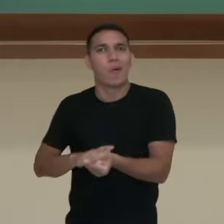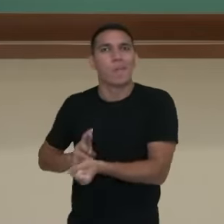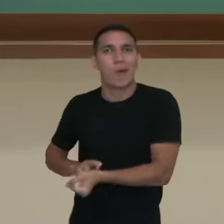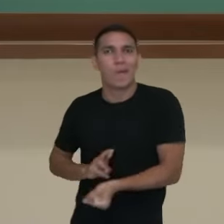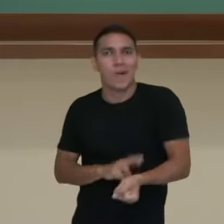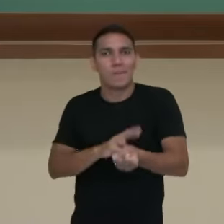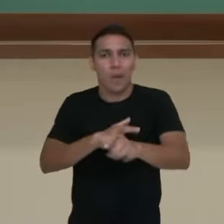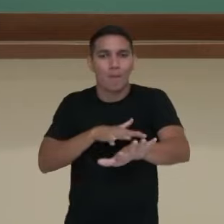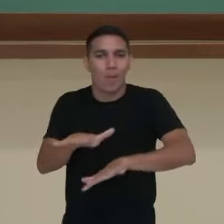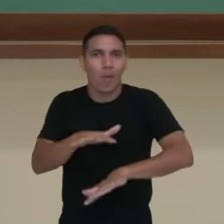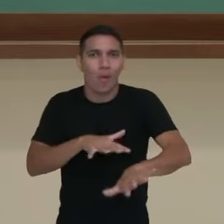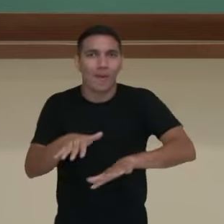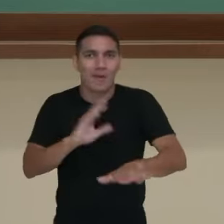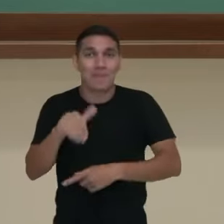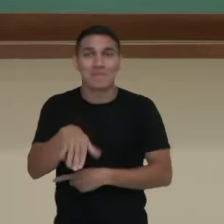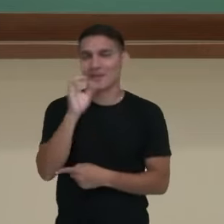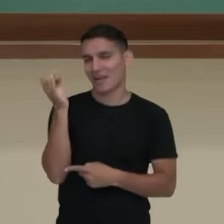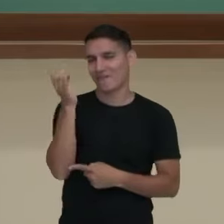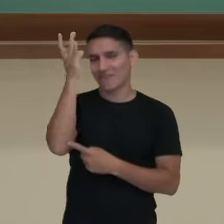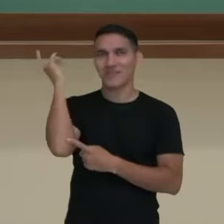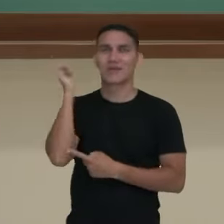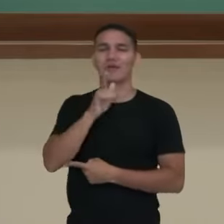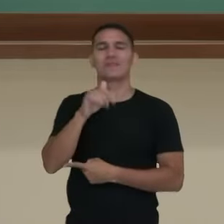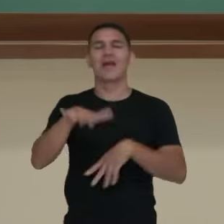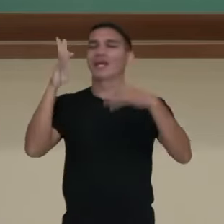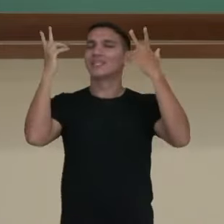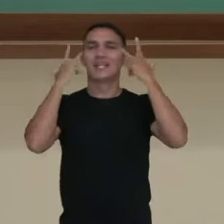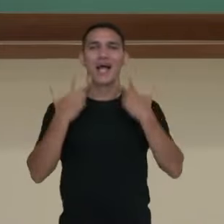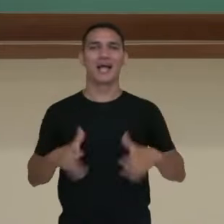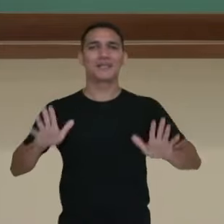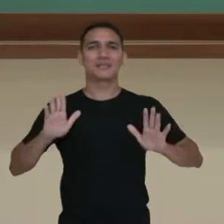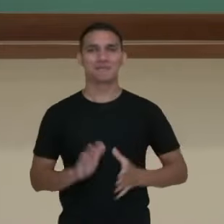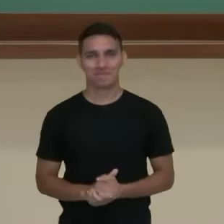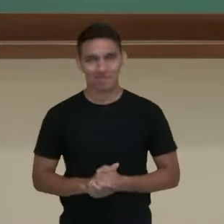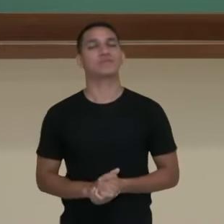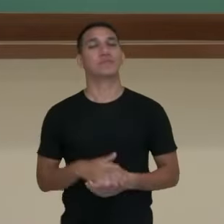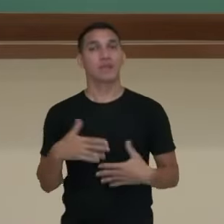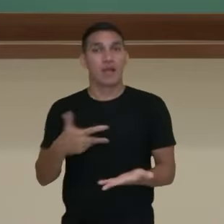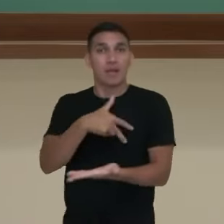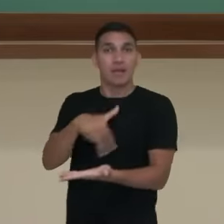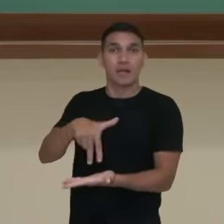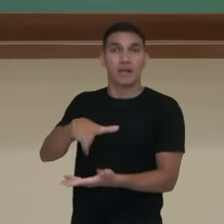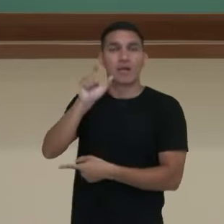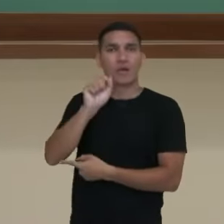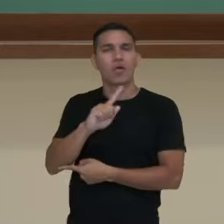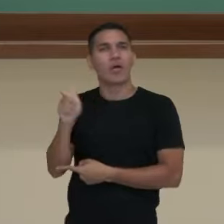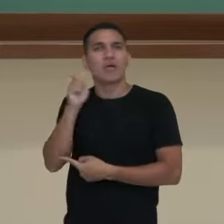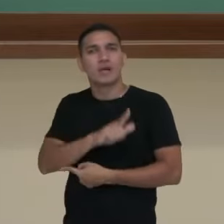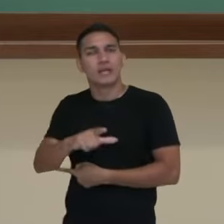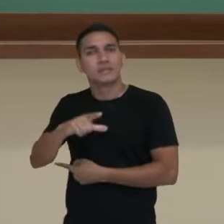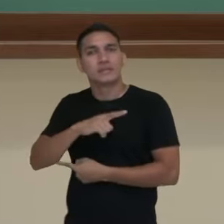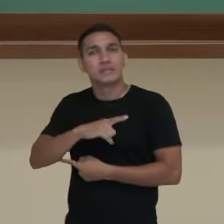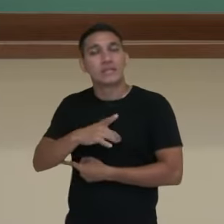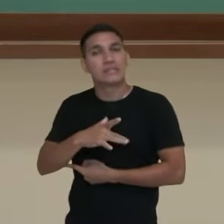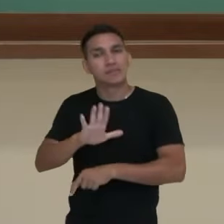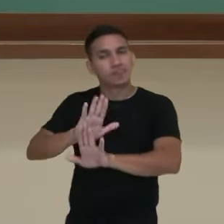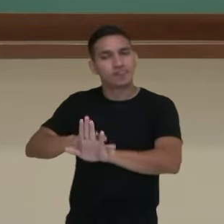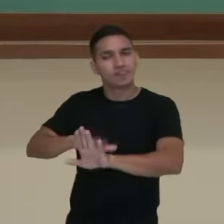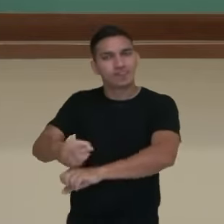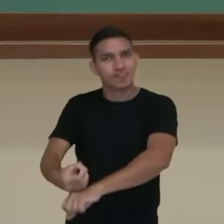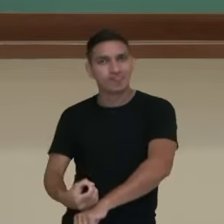vai ficando mais fácil e mais natural. A dança, ela envolve muito